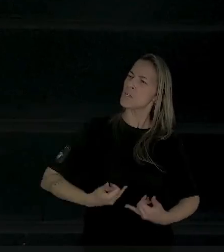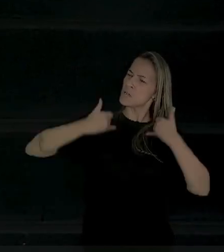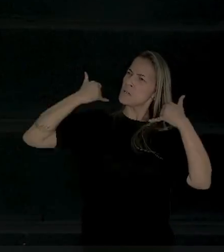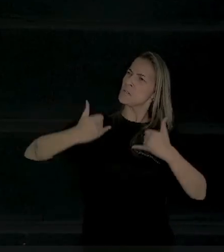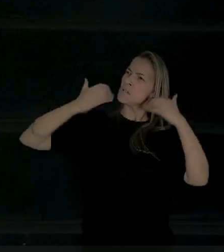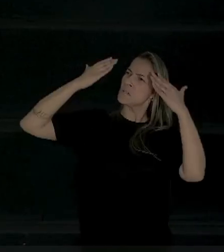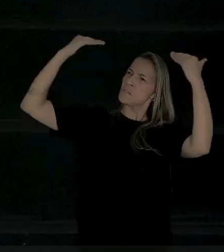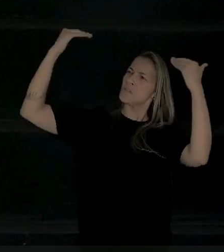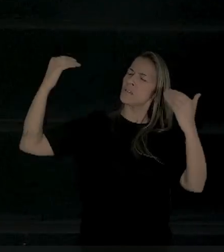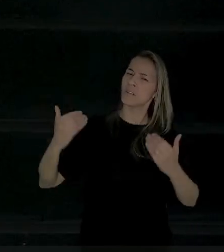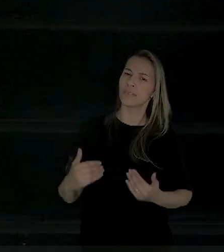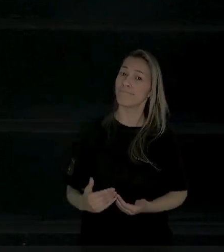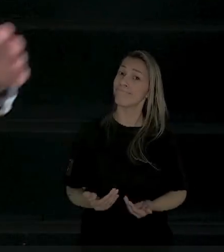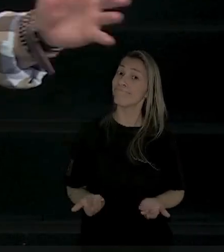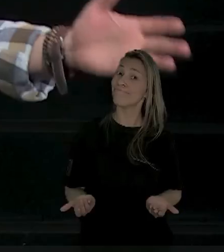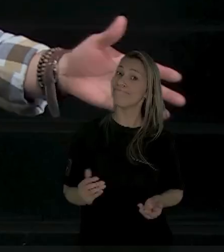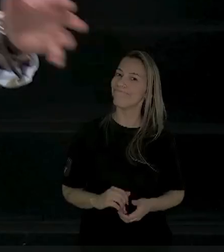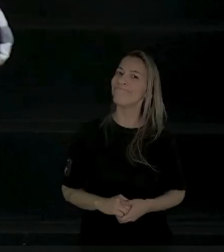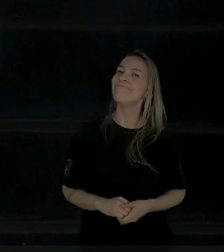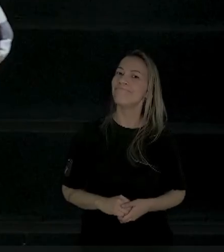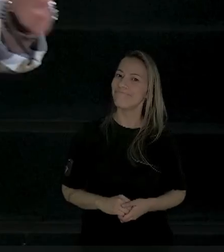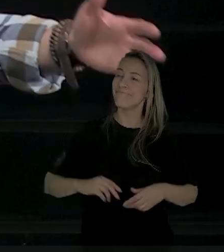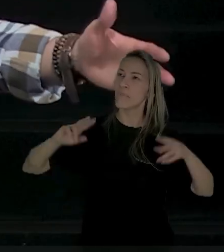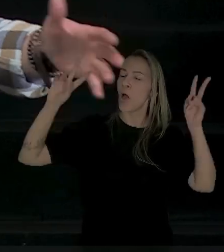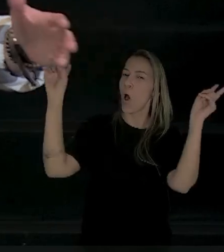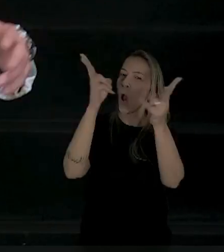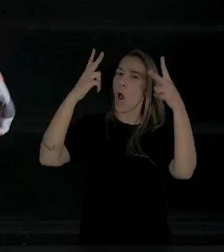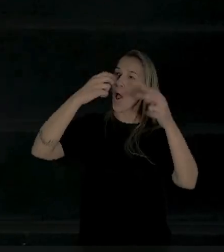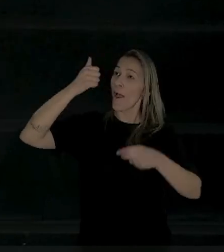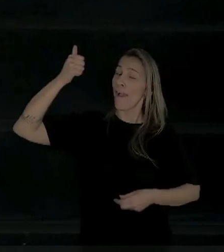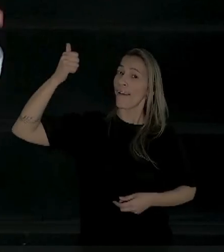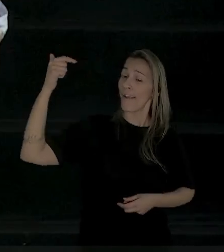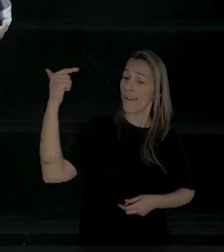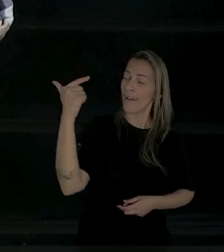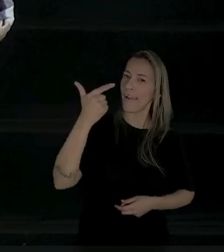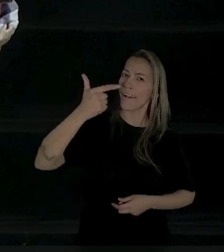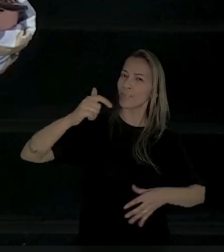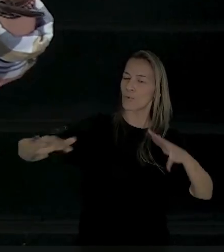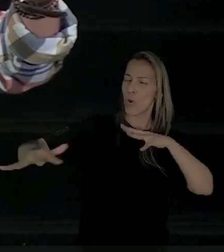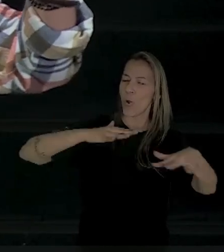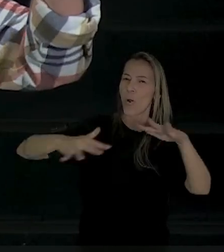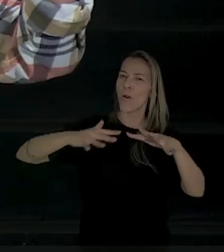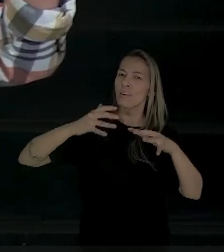isso. Depois que passou o vento, depois que passou o terremoto e o fogo, a Bíblia diz,